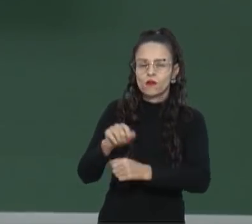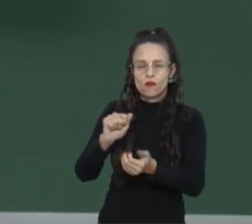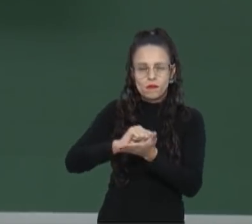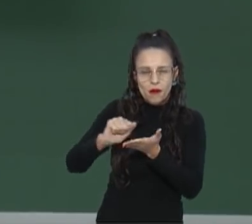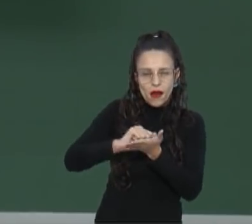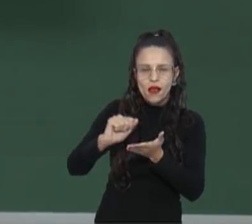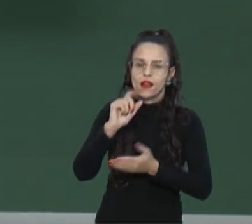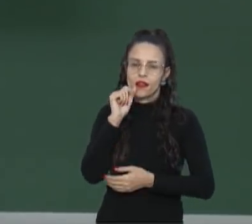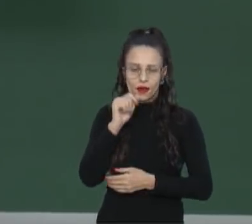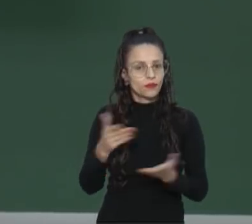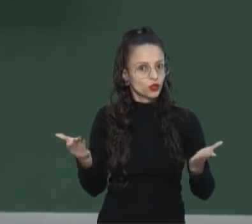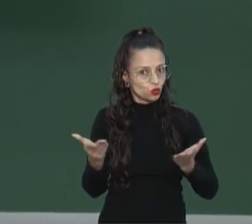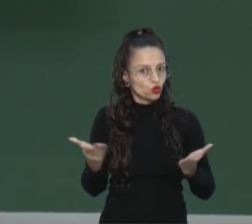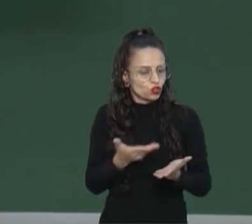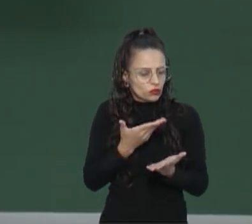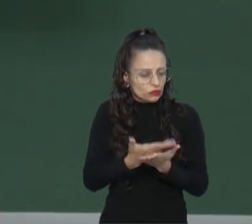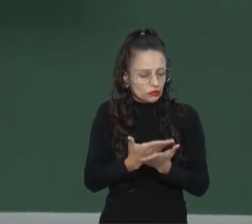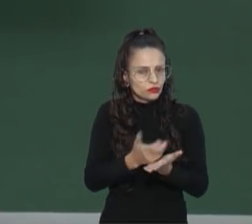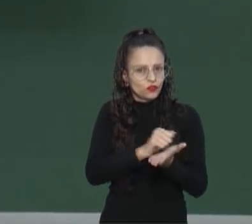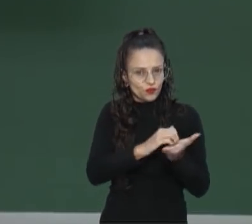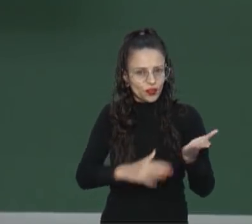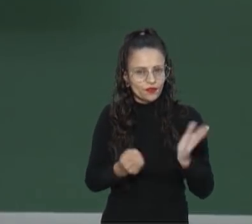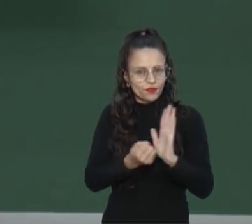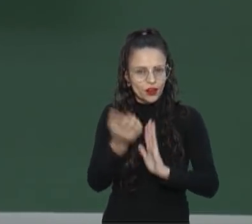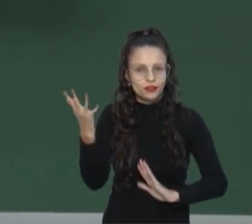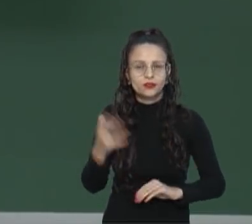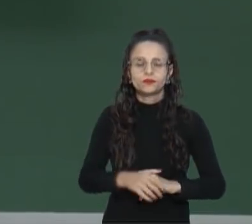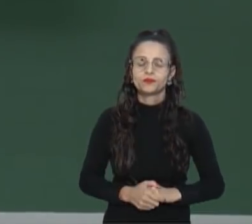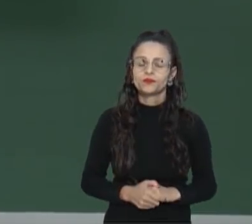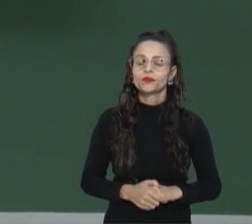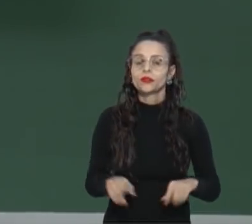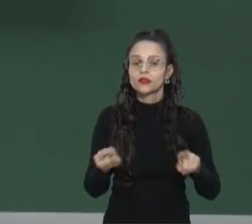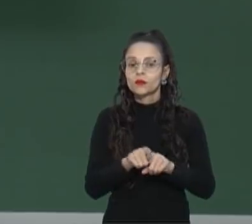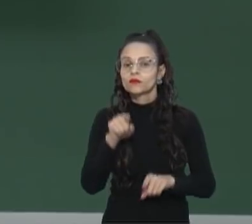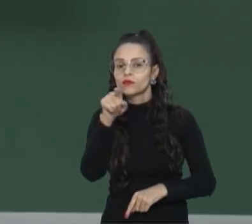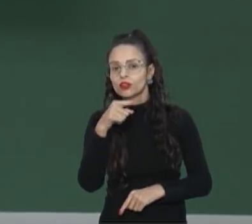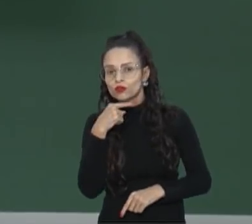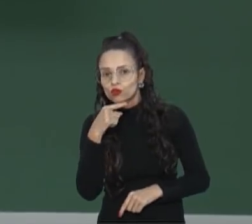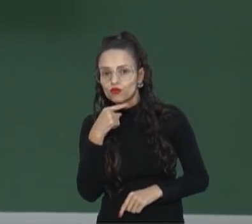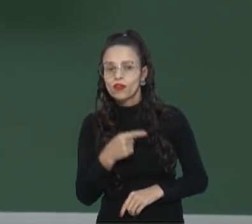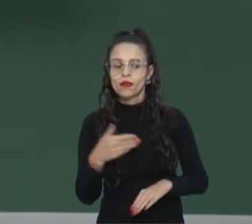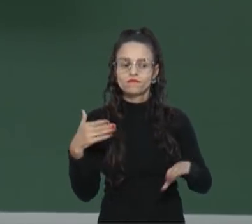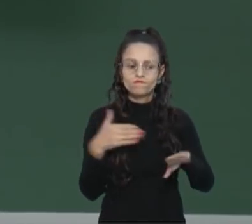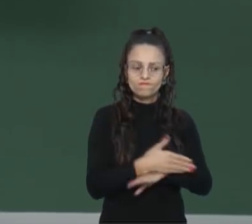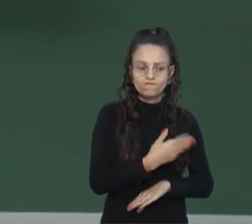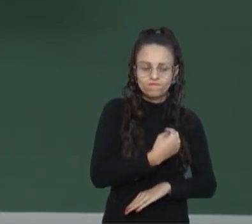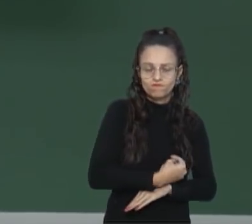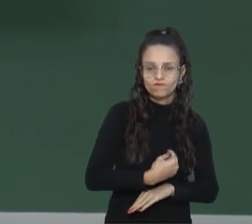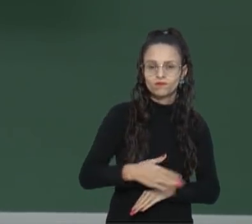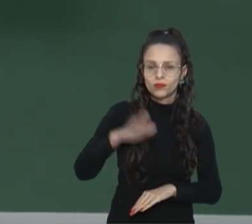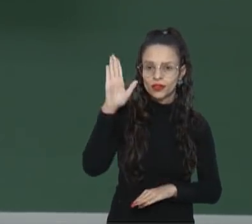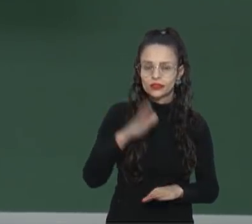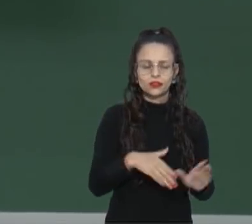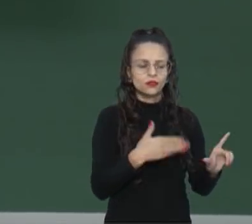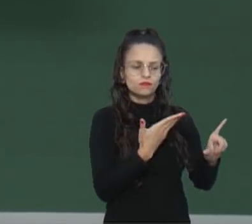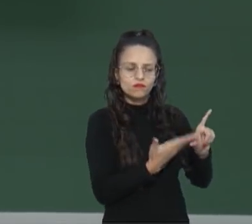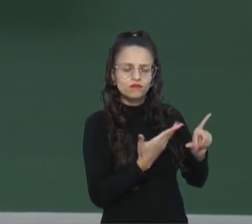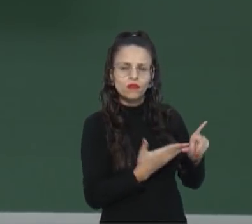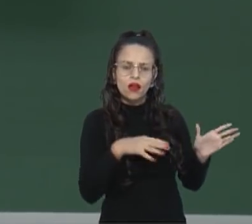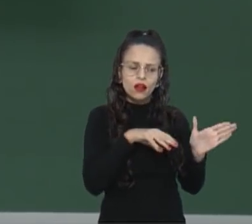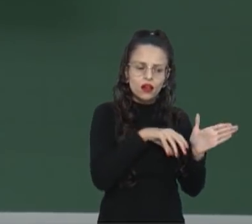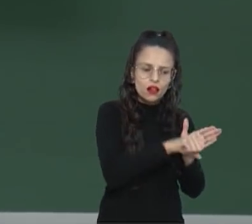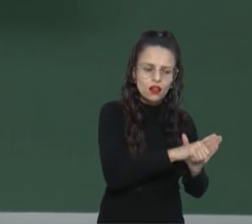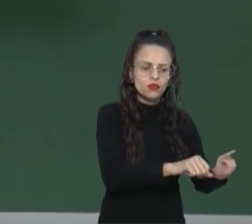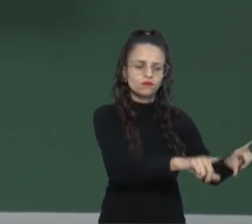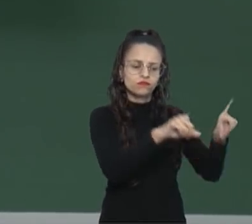você vai ter que fazer bastante coisa na aula de hoje. E use os aplicativos para tirar dúvida, para confirmar a presença na sua aula lá no Classroom.